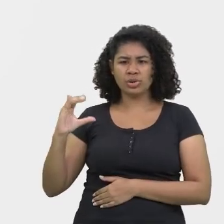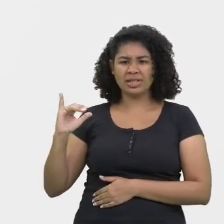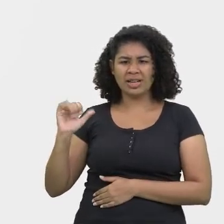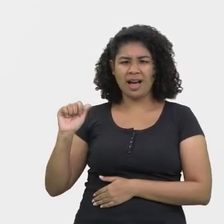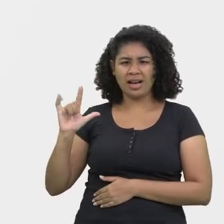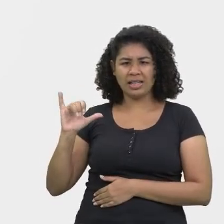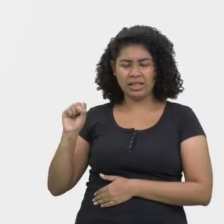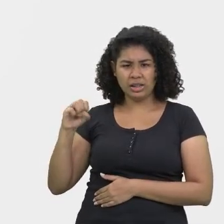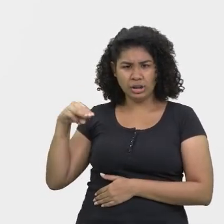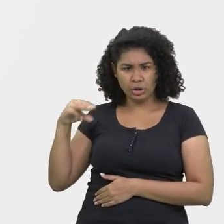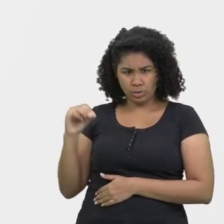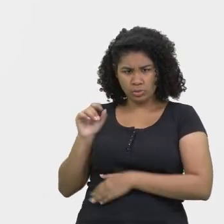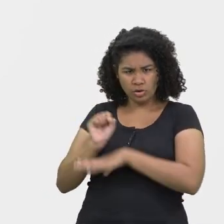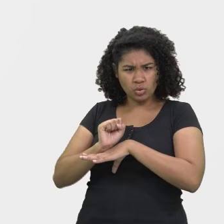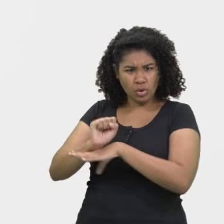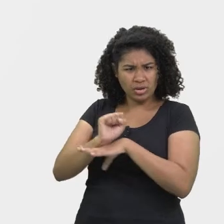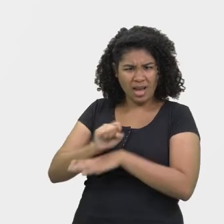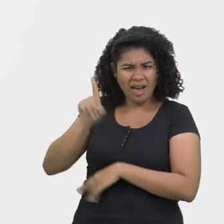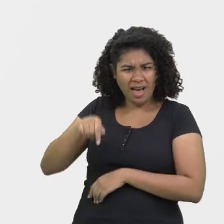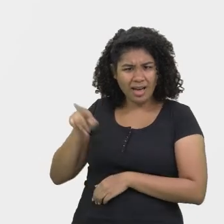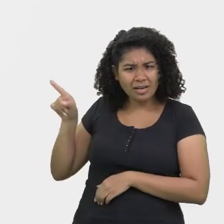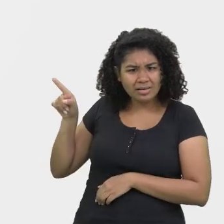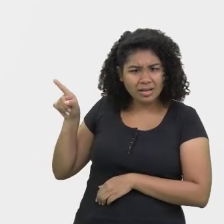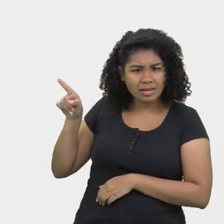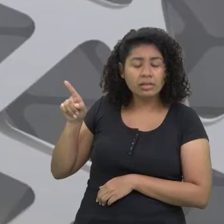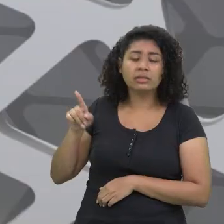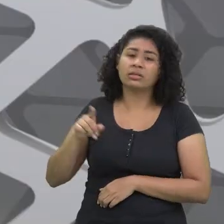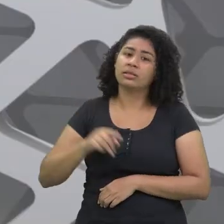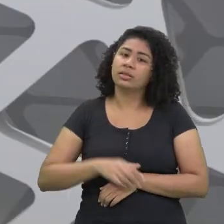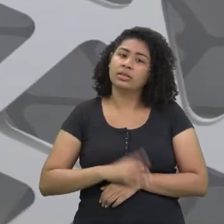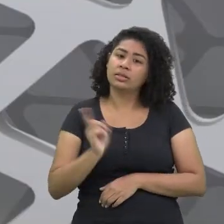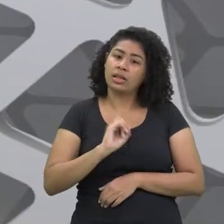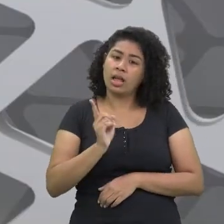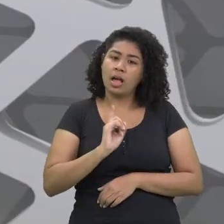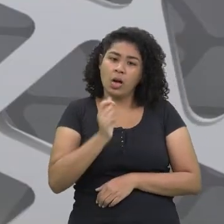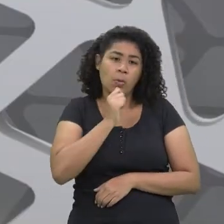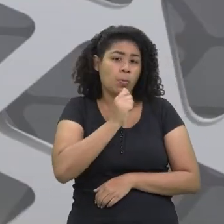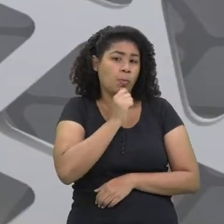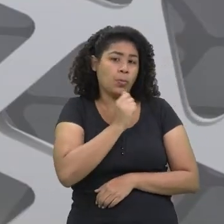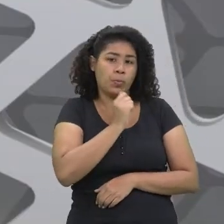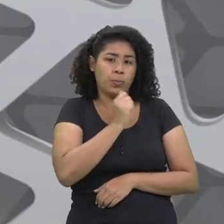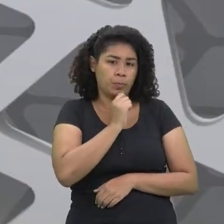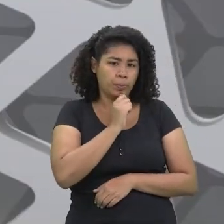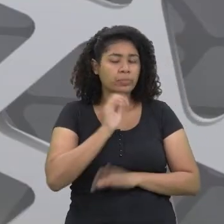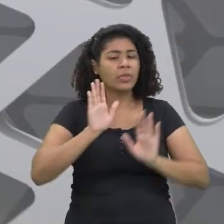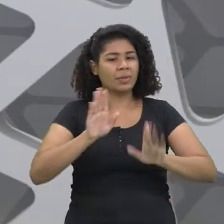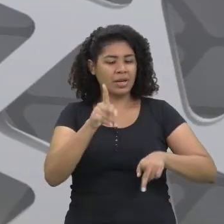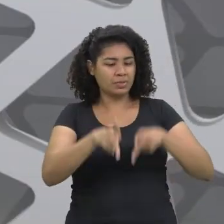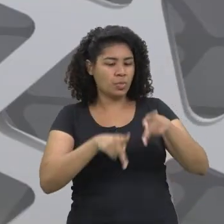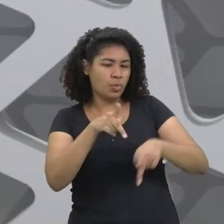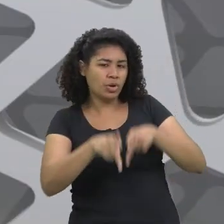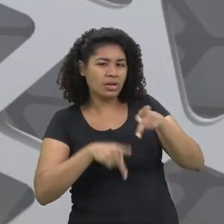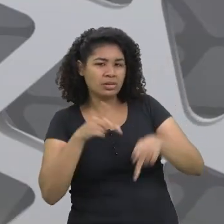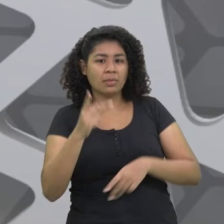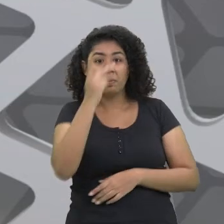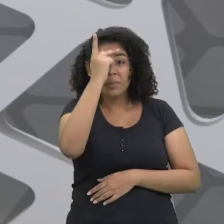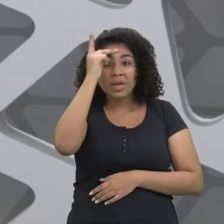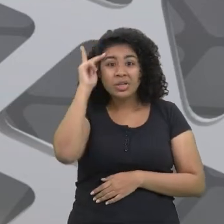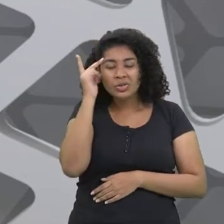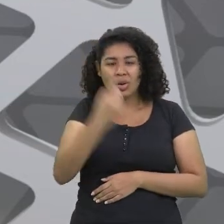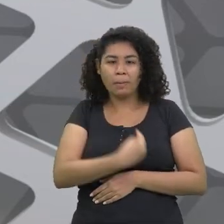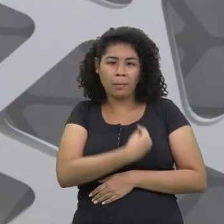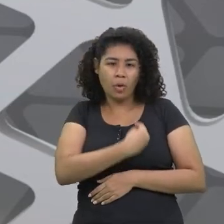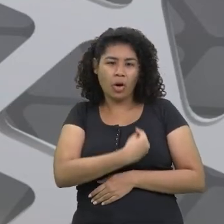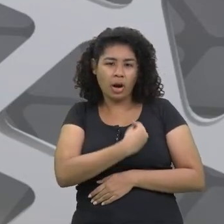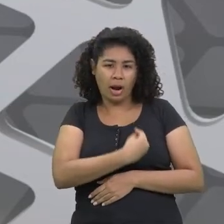frente por Karl Marx e Friedrich Engels. Mas a gente pode até ver que as populações, né, as pessoas que viveram um pouco